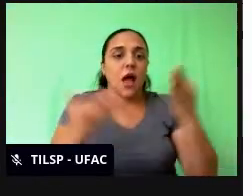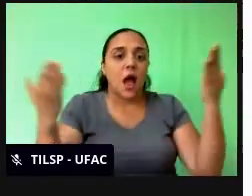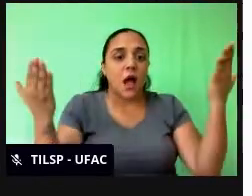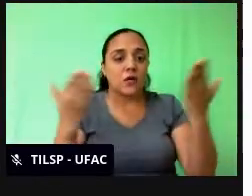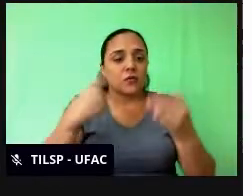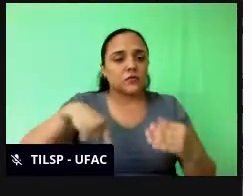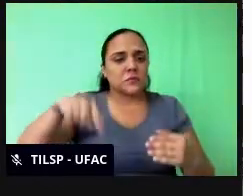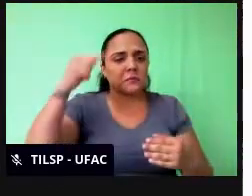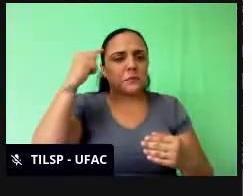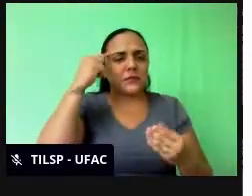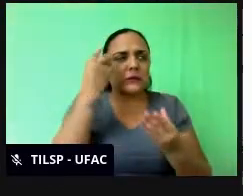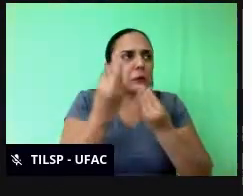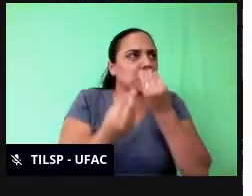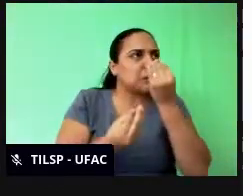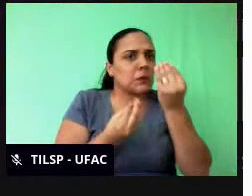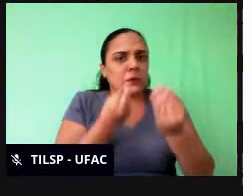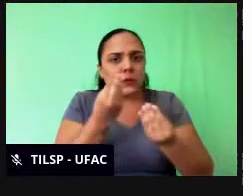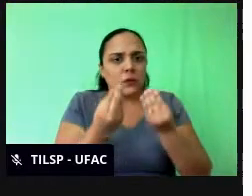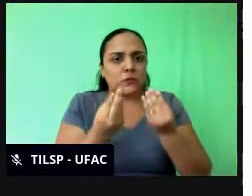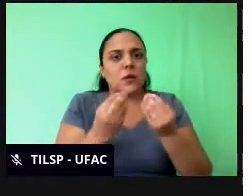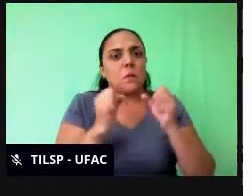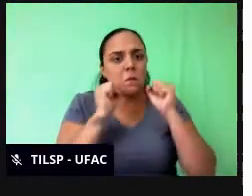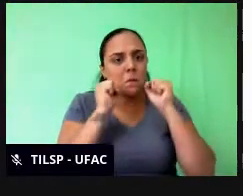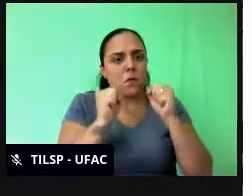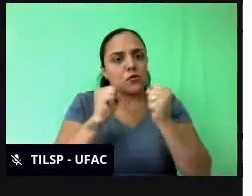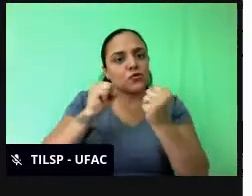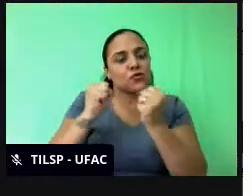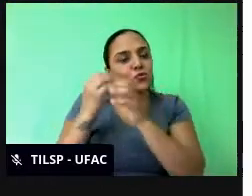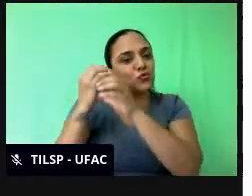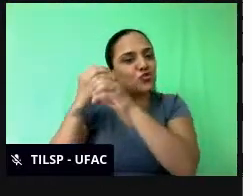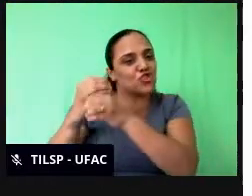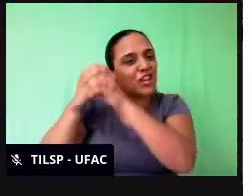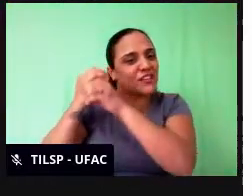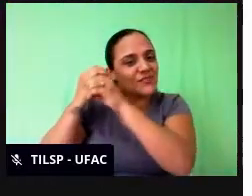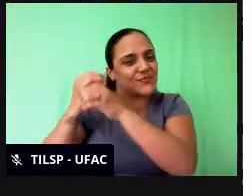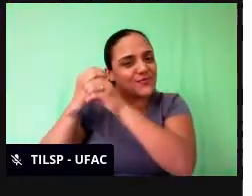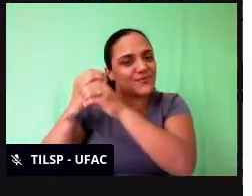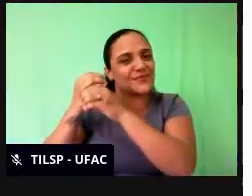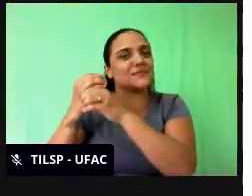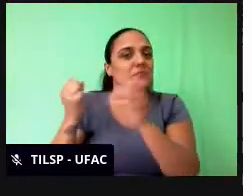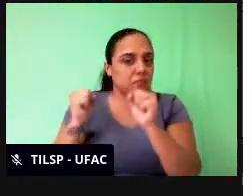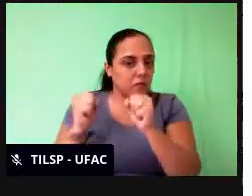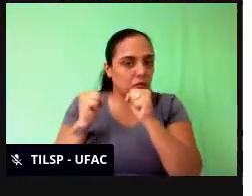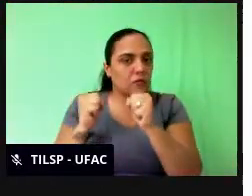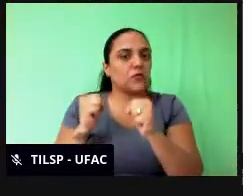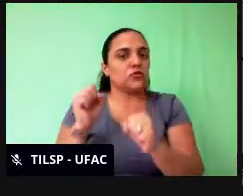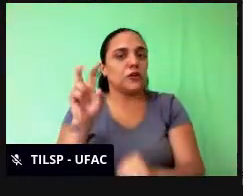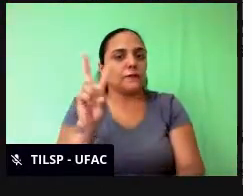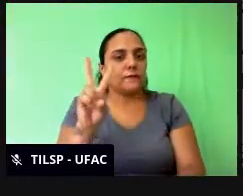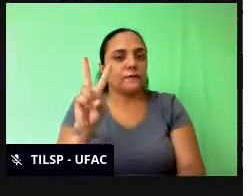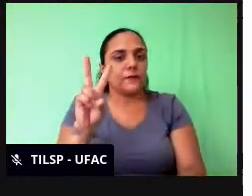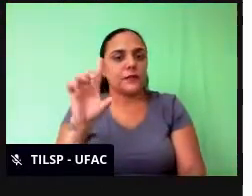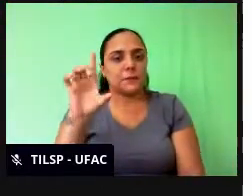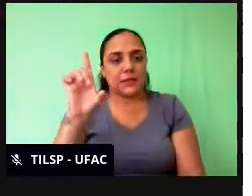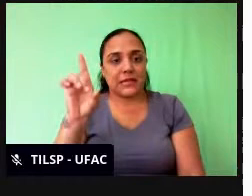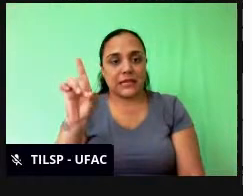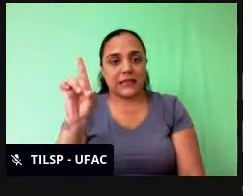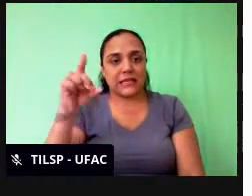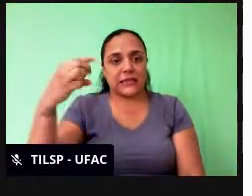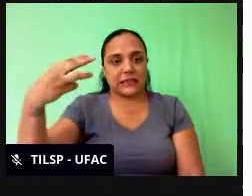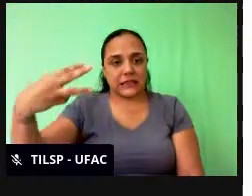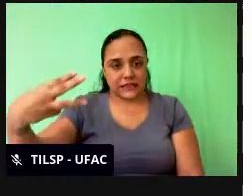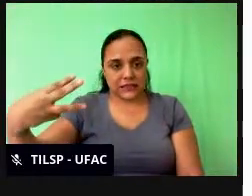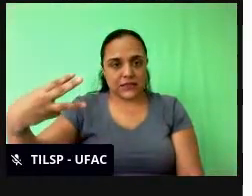situações? Temos opções de suplementação. Então, temos a suplementação de vitamina D3, em que